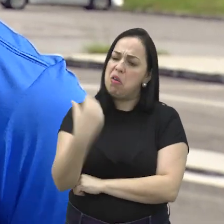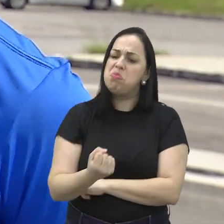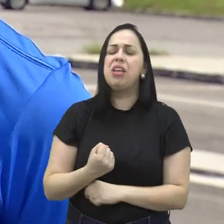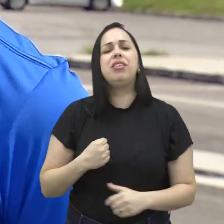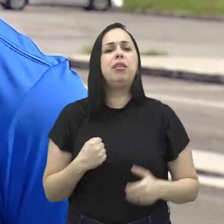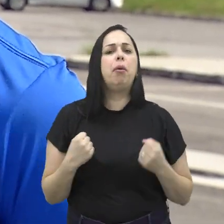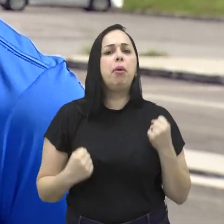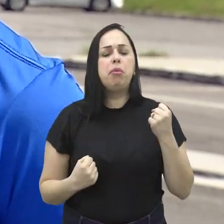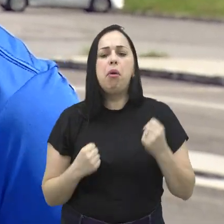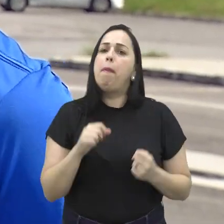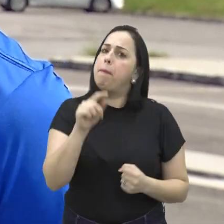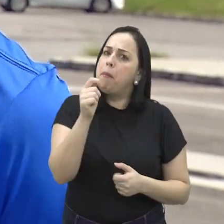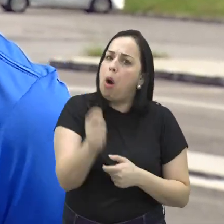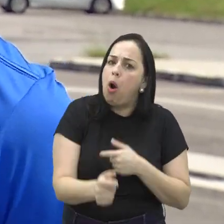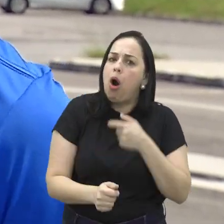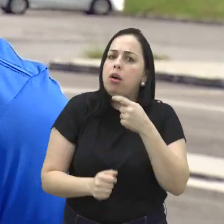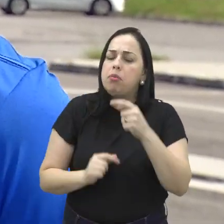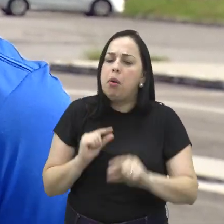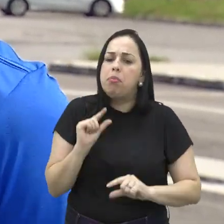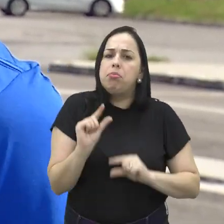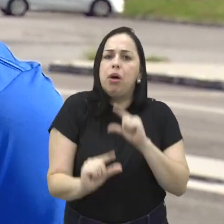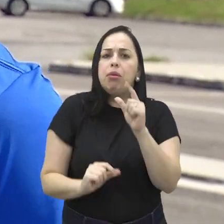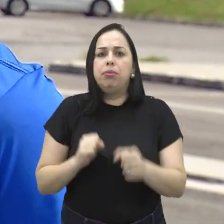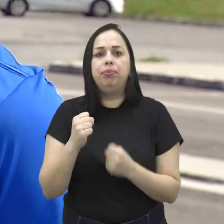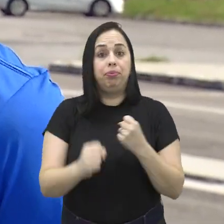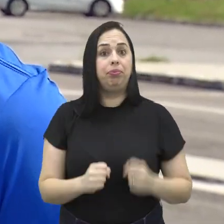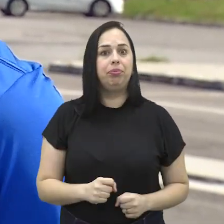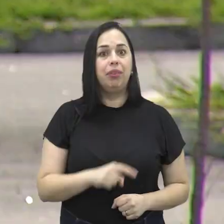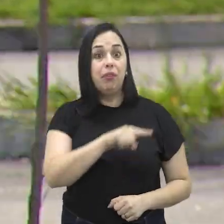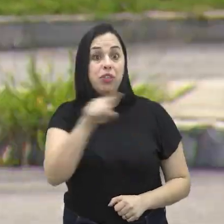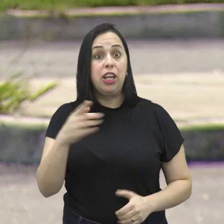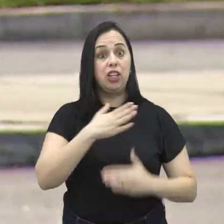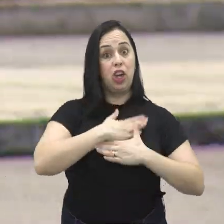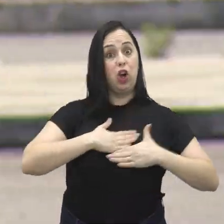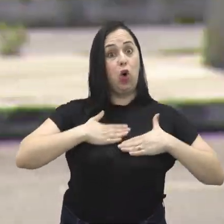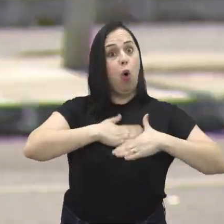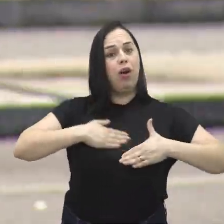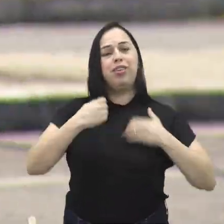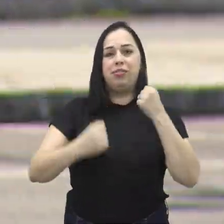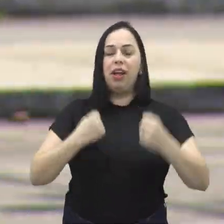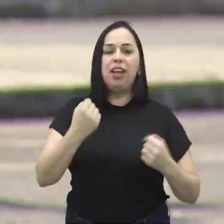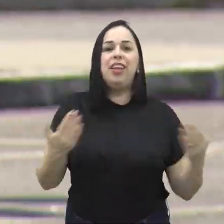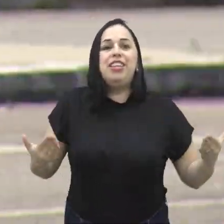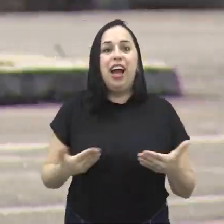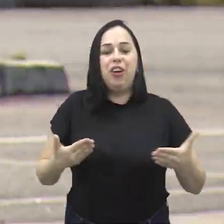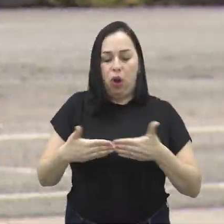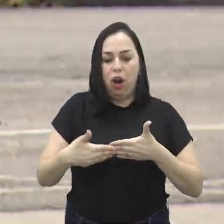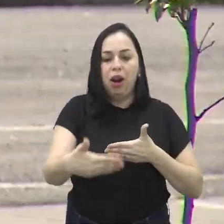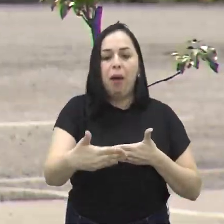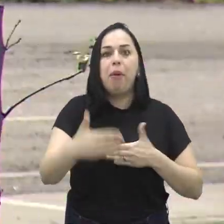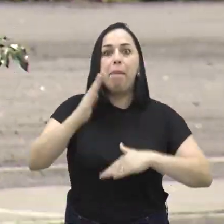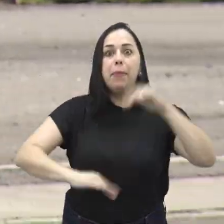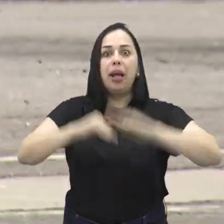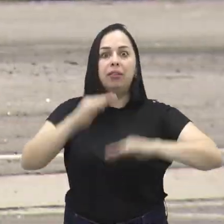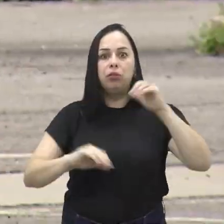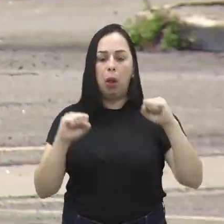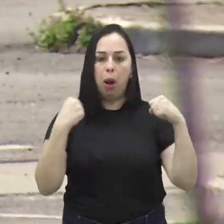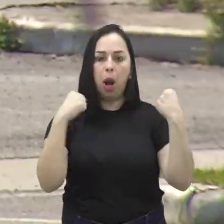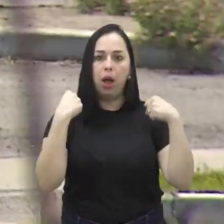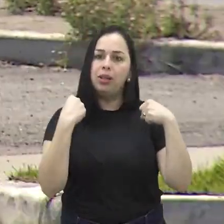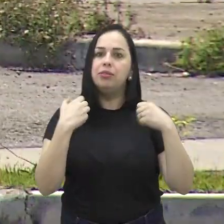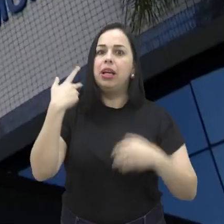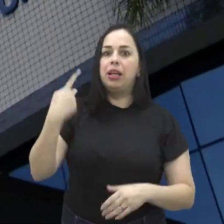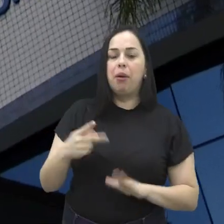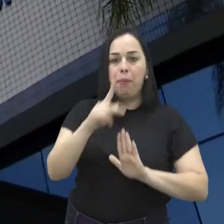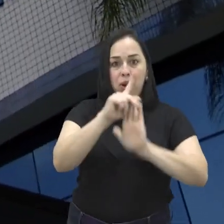E assim eu comecei, aos poucos, comecei a correr também. E quem gosta de correr vai ganhar um motivo a mais para praticar o